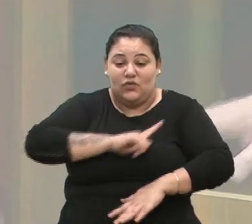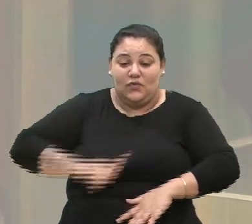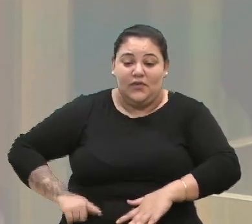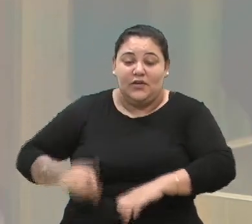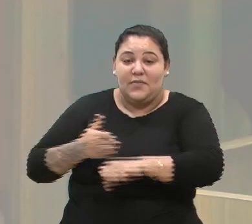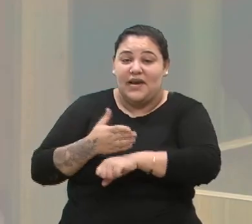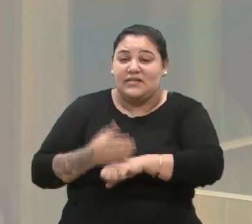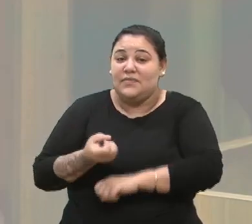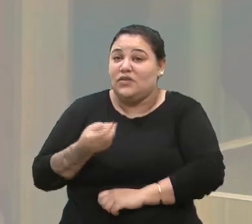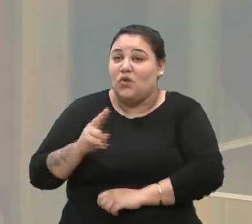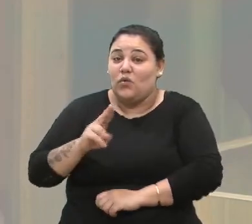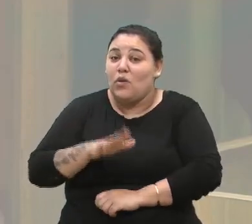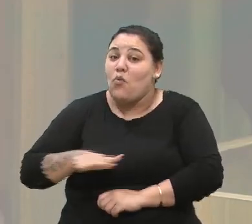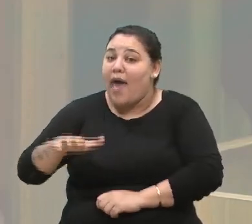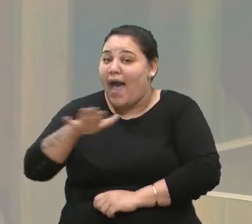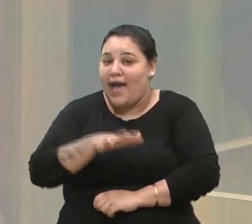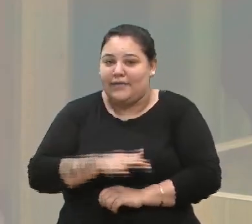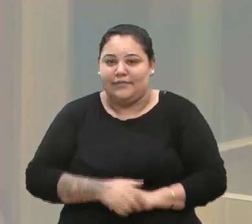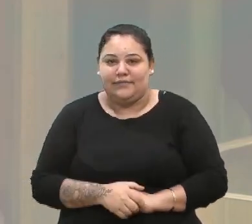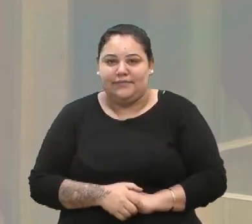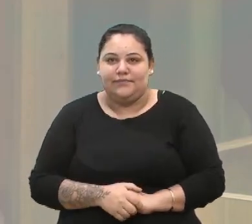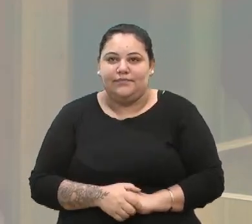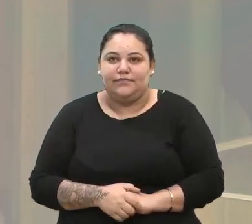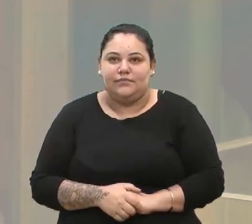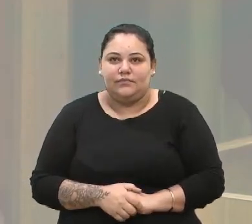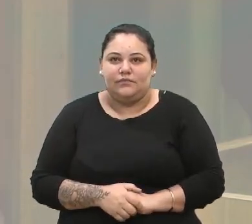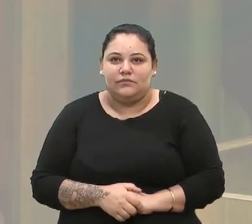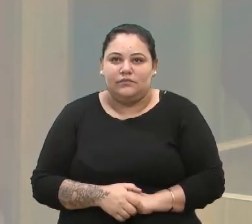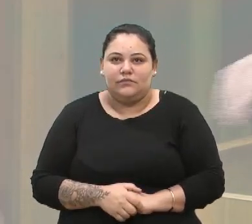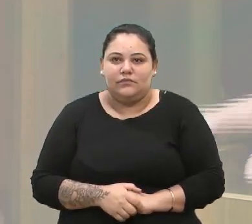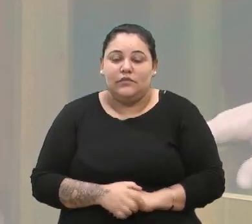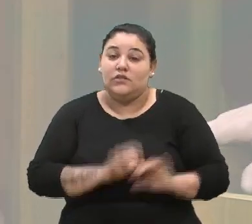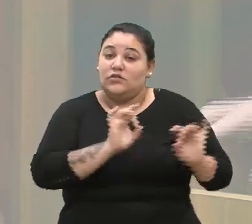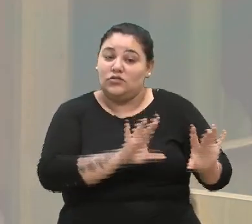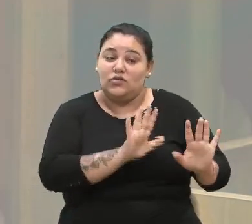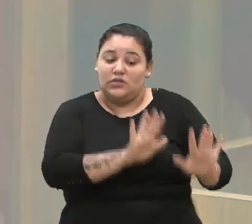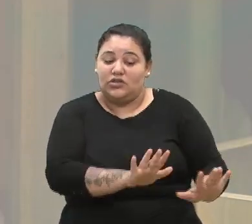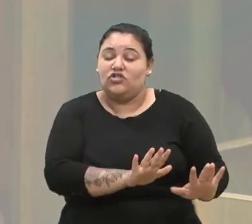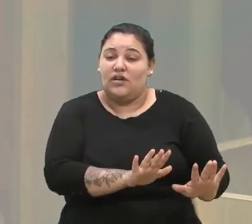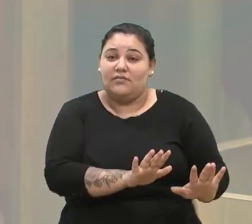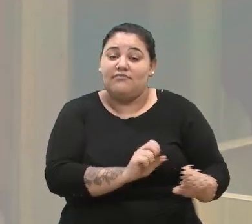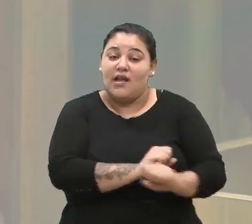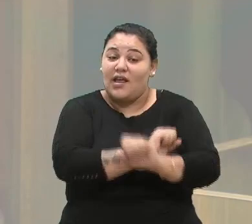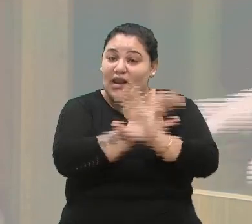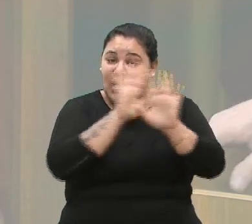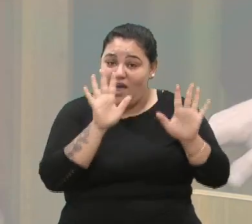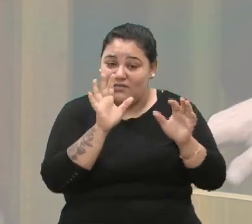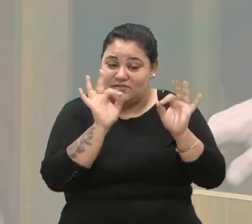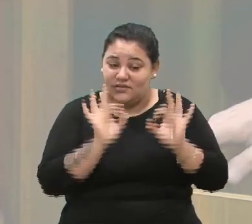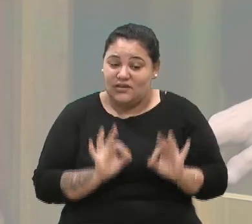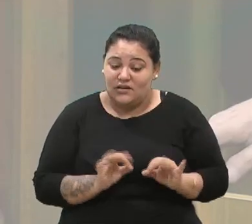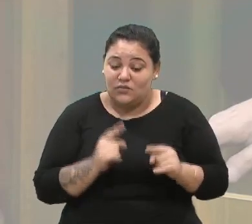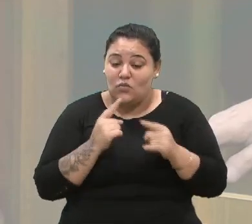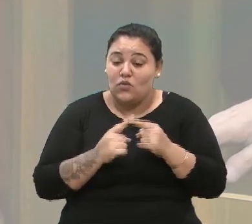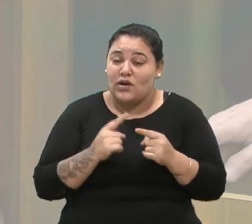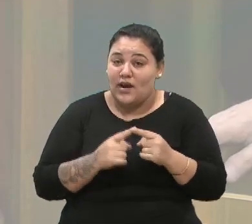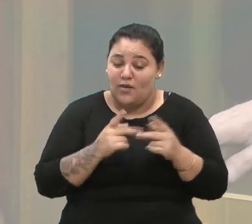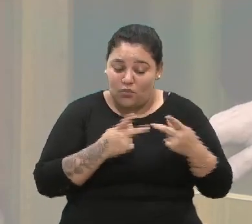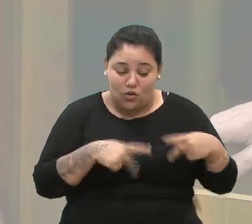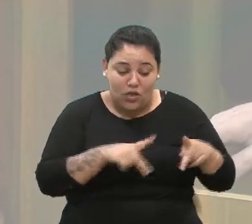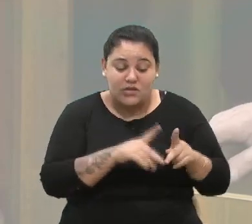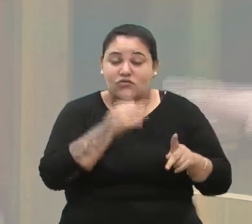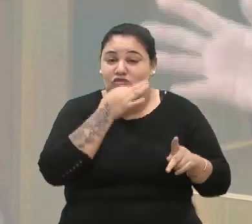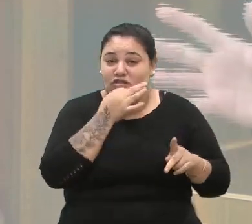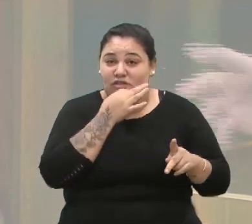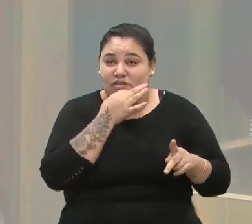área. Então fica só essa observação bem clara aqui, porque a população de Caxias é